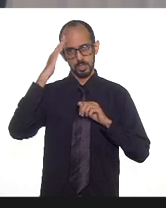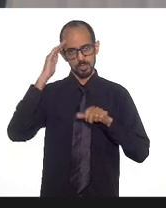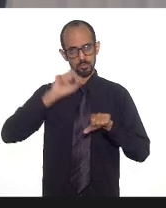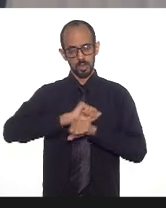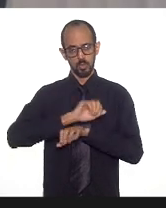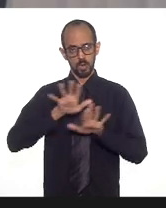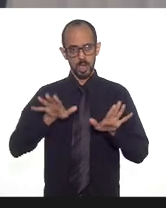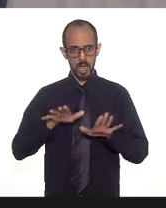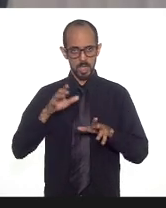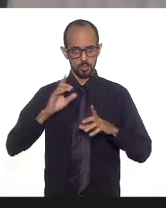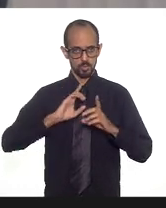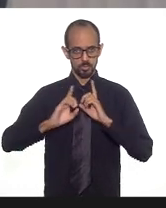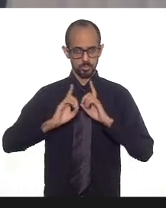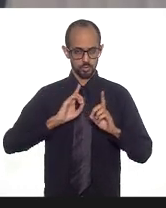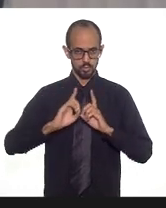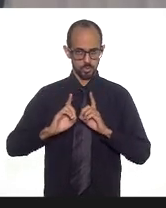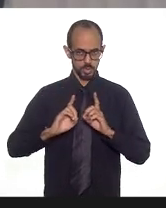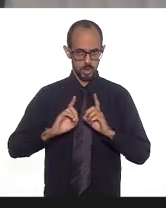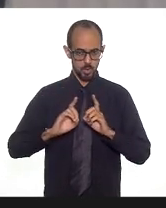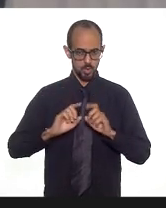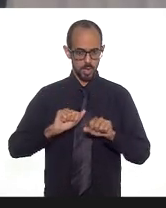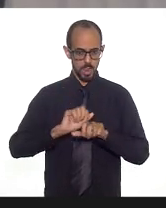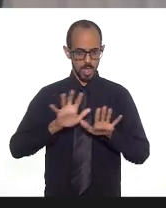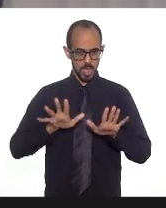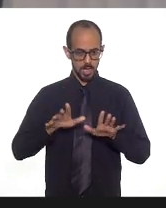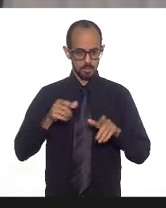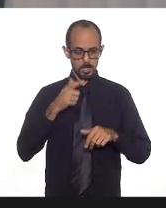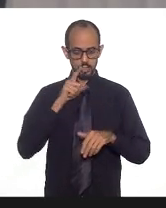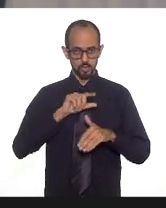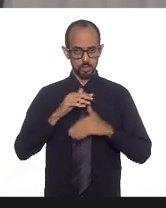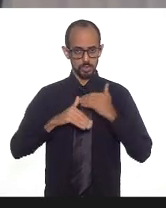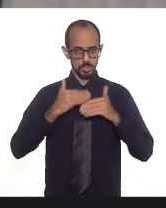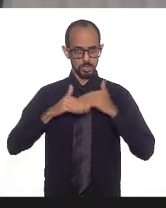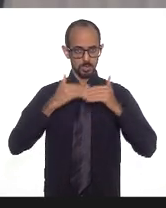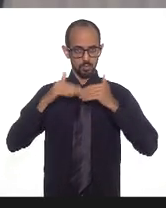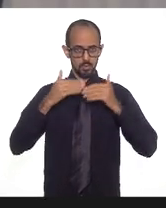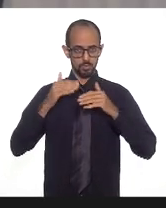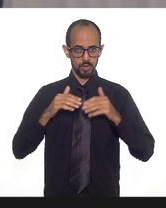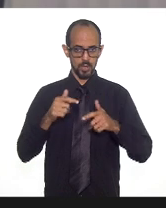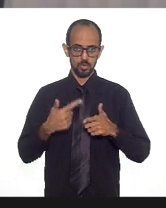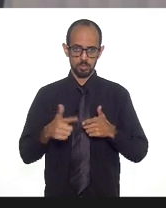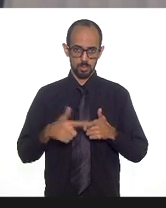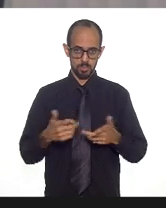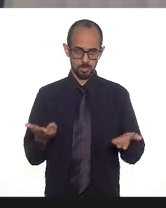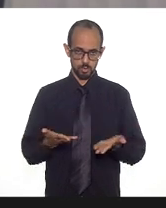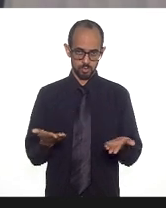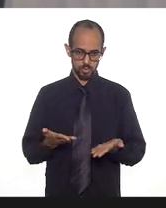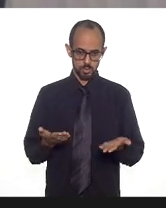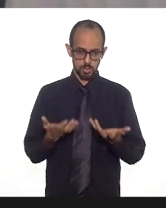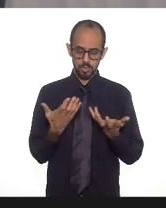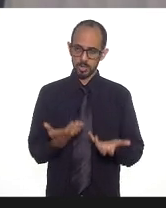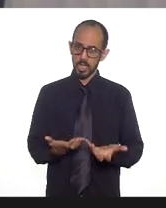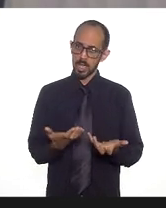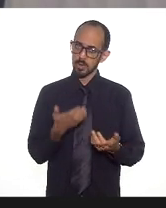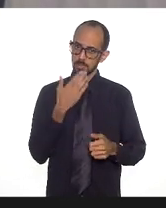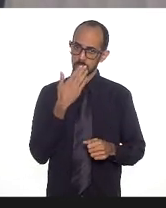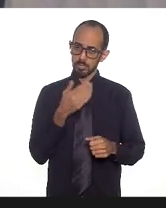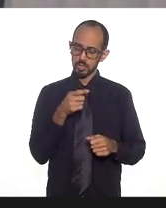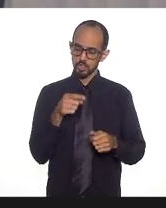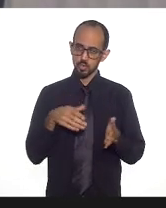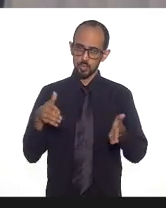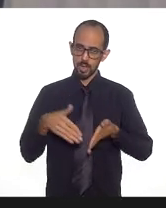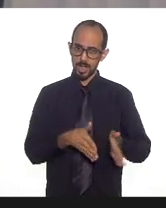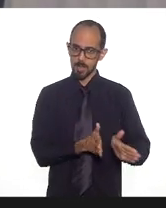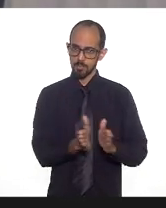debate, porque é a única forma que vamos conseguir desenvolver o que temos hoje. Então, gostaria de pedir um caminho através